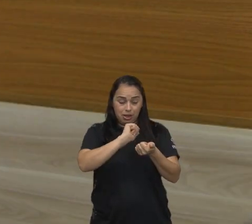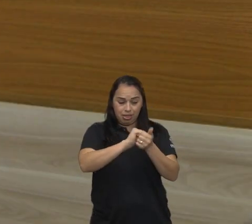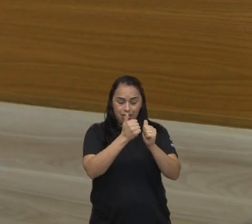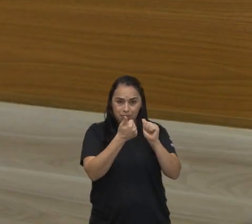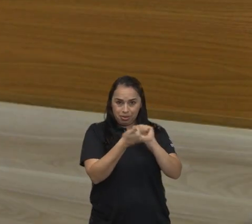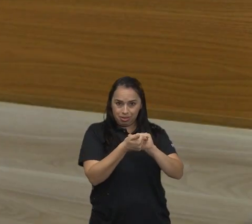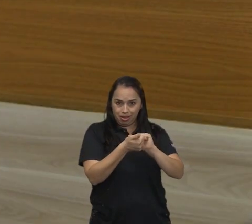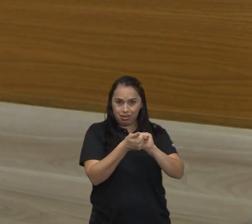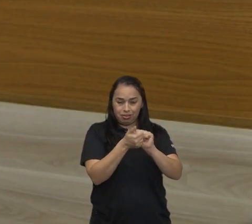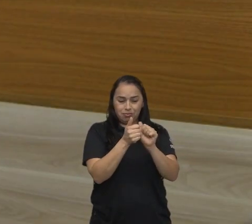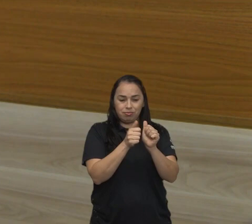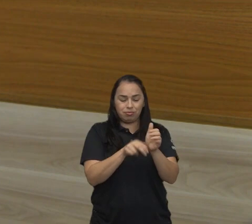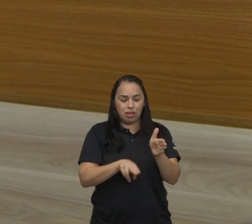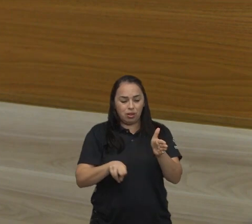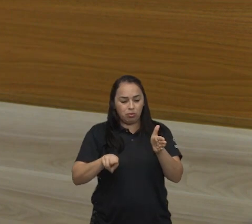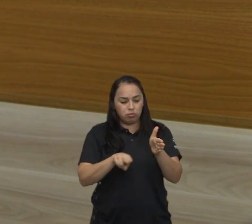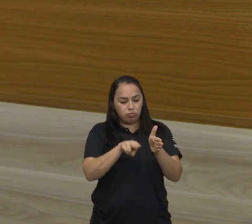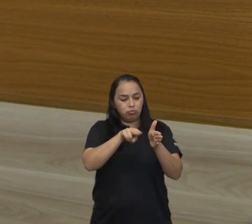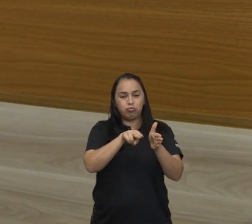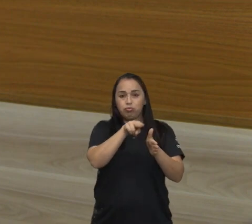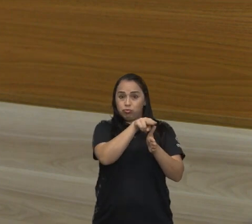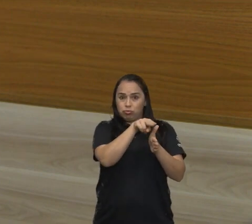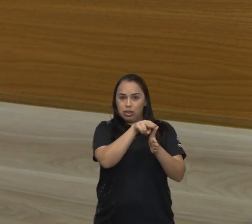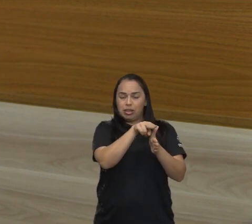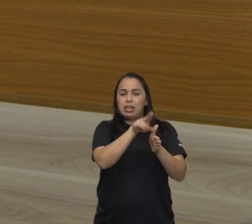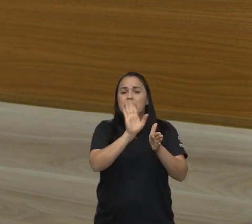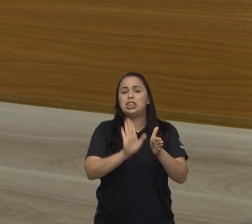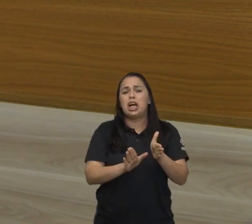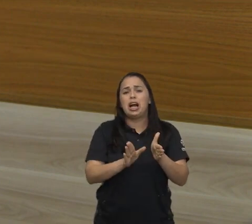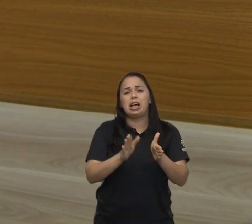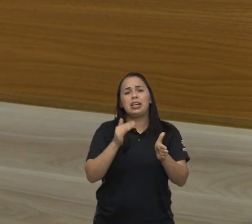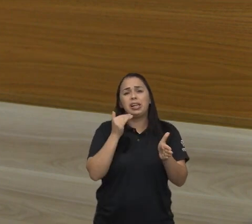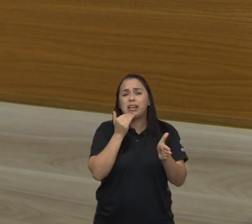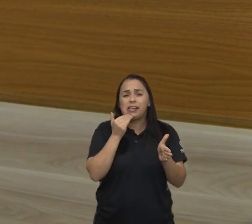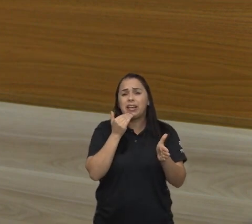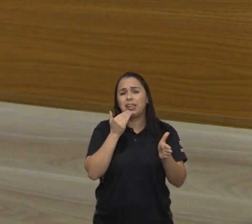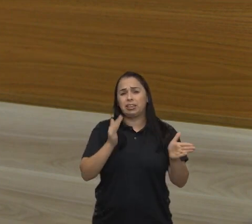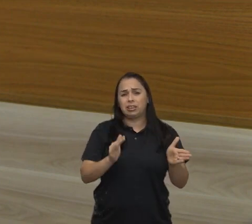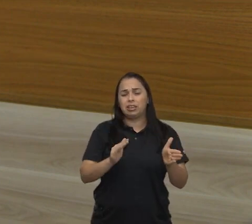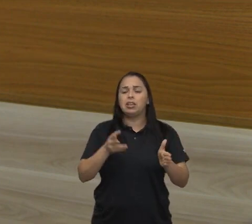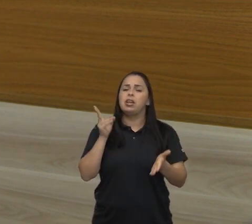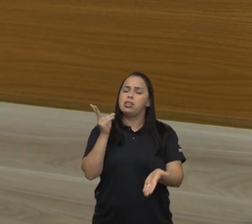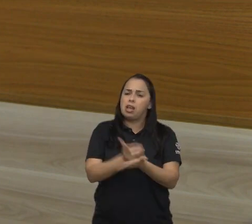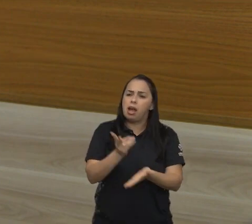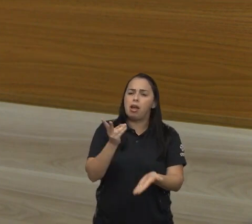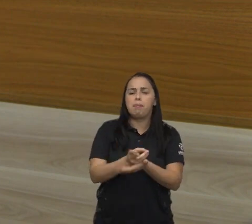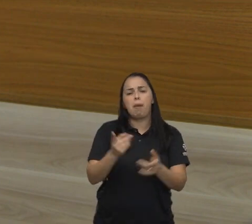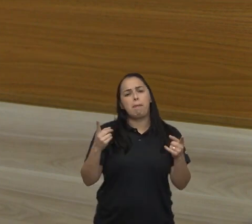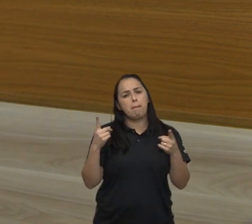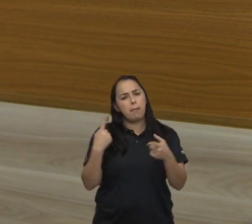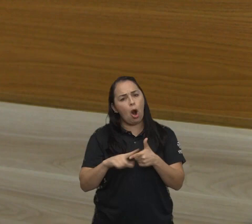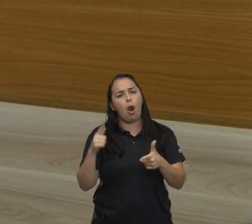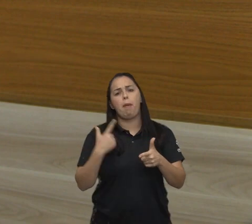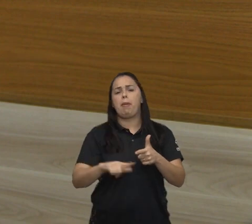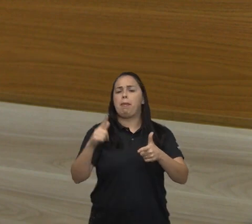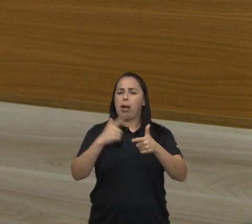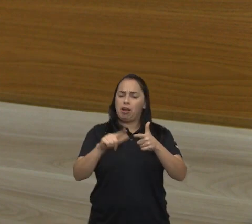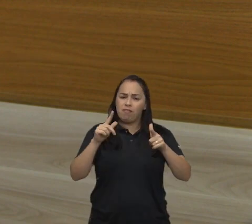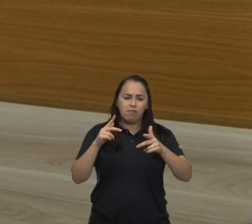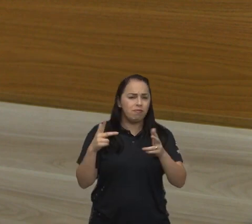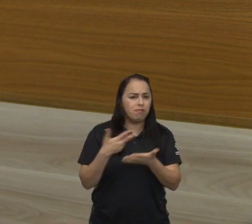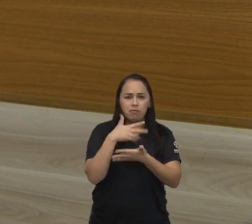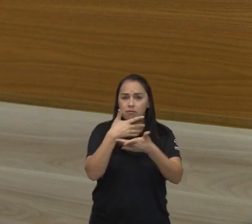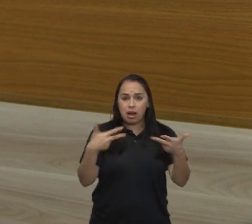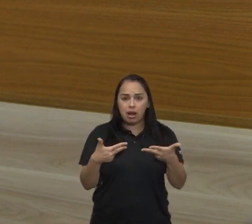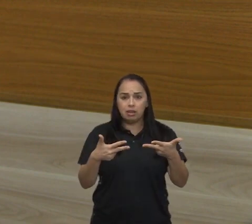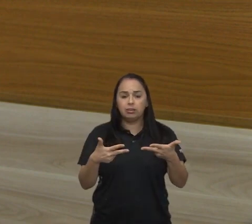adaptado, ele já vem sofrendo defasagem desde 2016. E nós sempre estamos tendo problema com o transporte, tendo os problemas